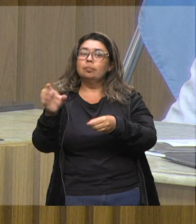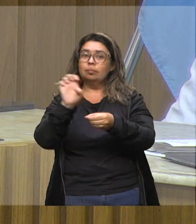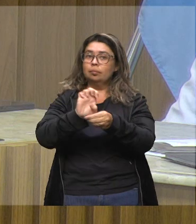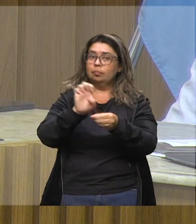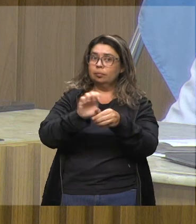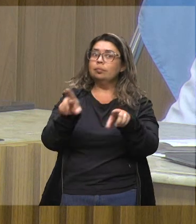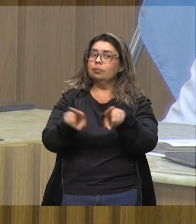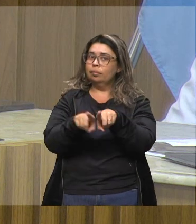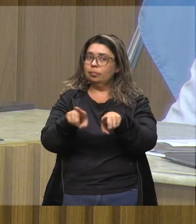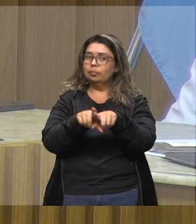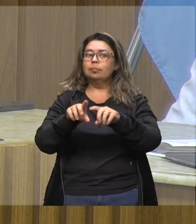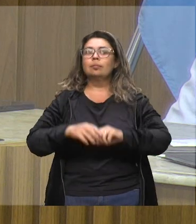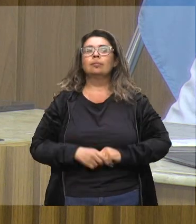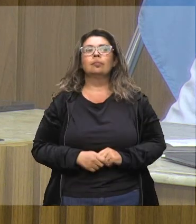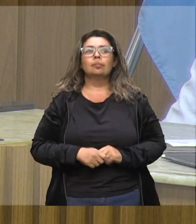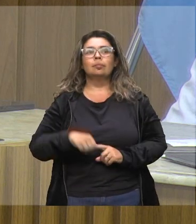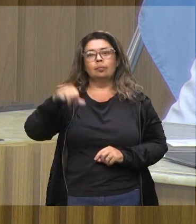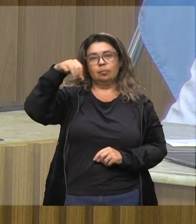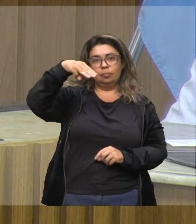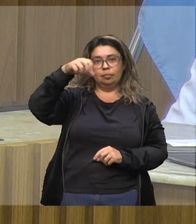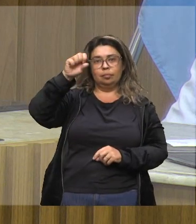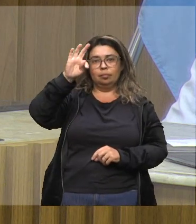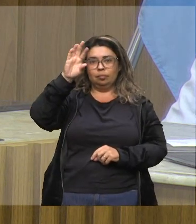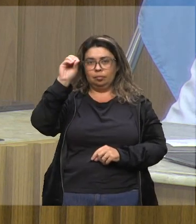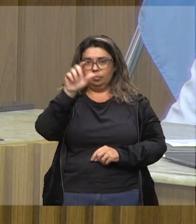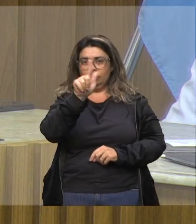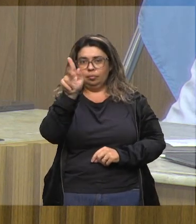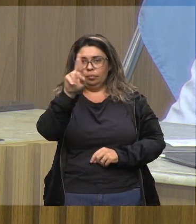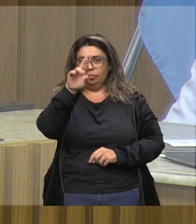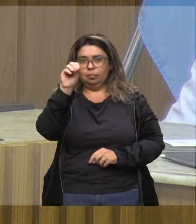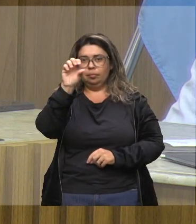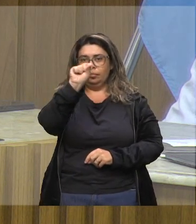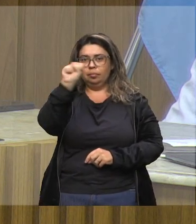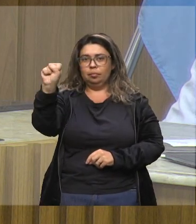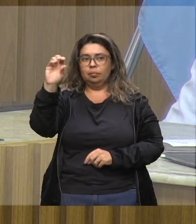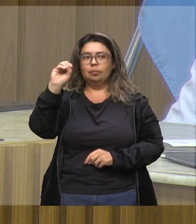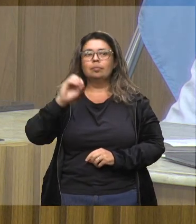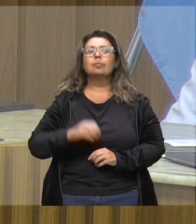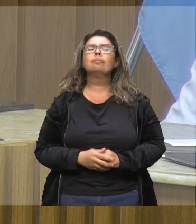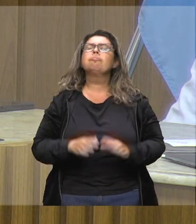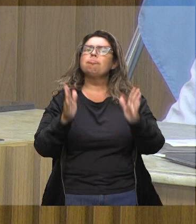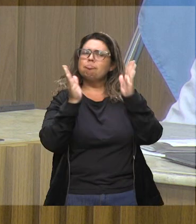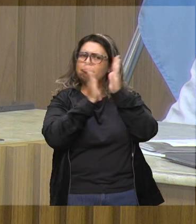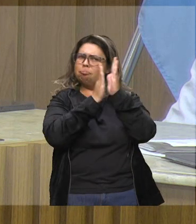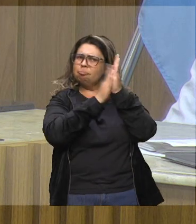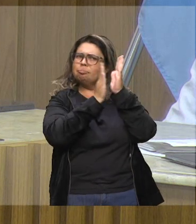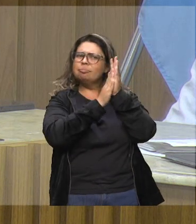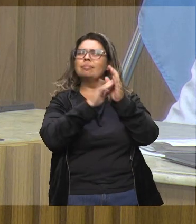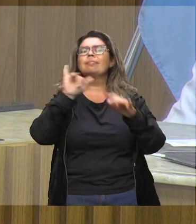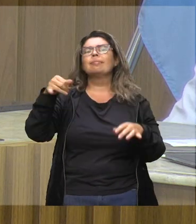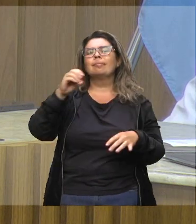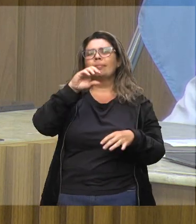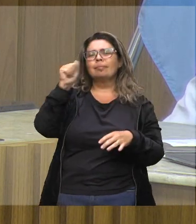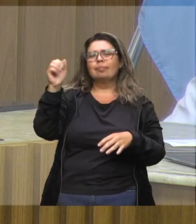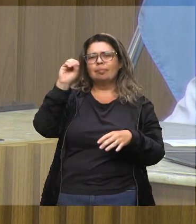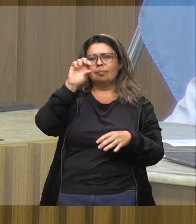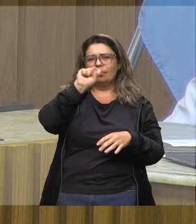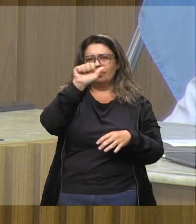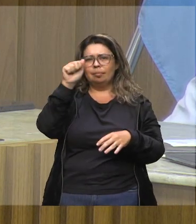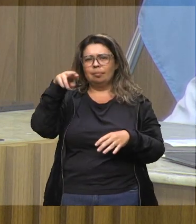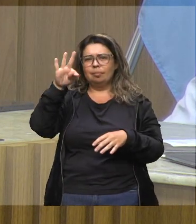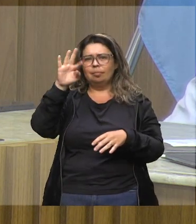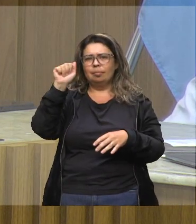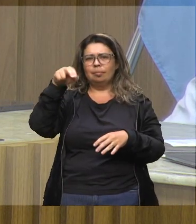Carlinhos? Mato Grosso, né? Então, um evento maravilhoso, parabéns ao seu João Santana, aos seus filhos e também